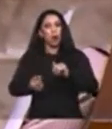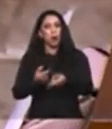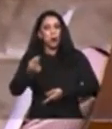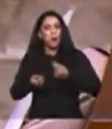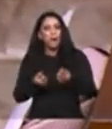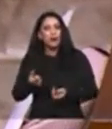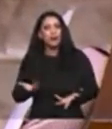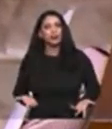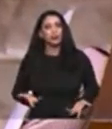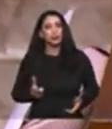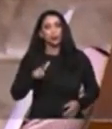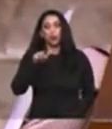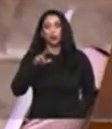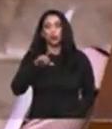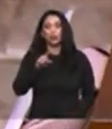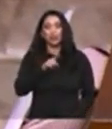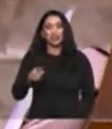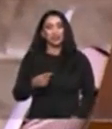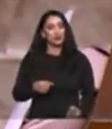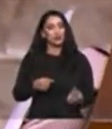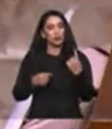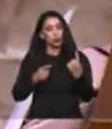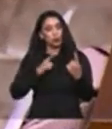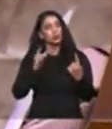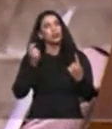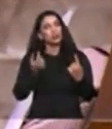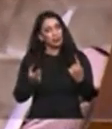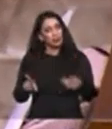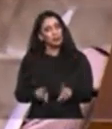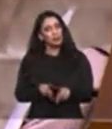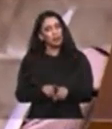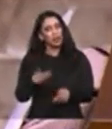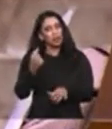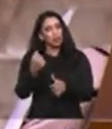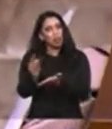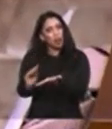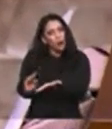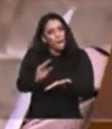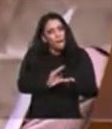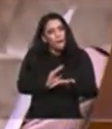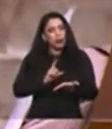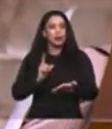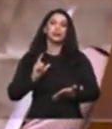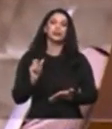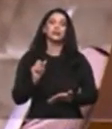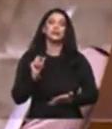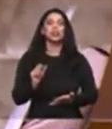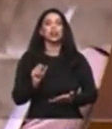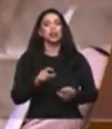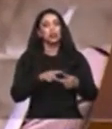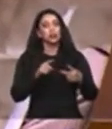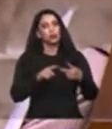imputados unicamente a Luiz Pereira de Amorim, por meio de recebimento de valores em espécie de Youssef e